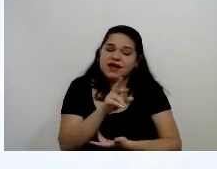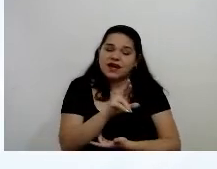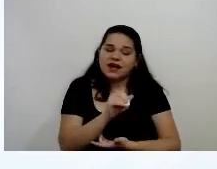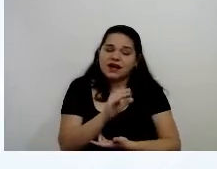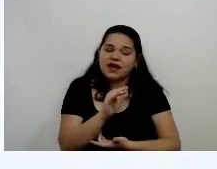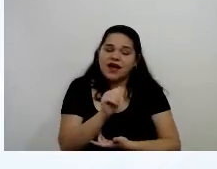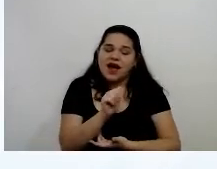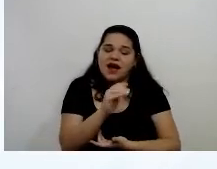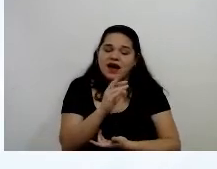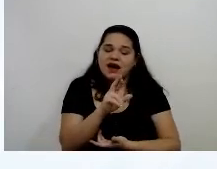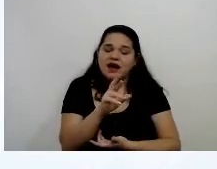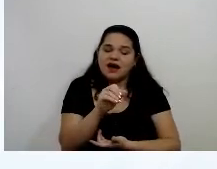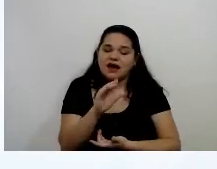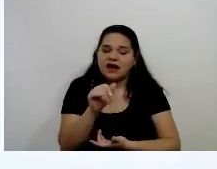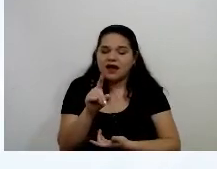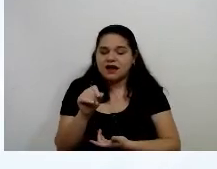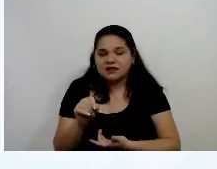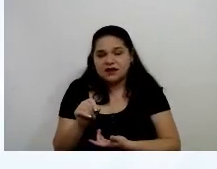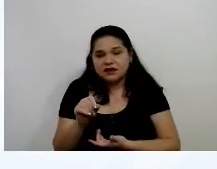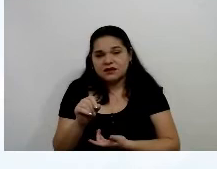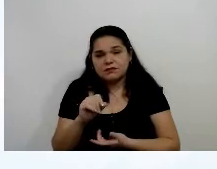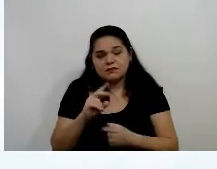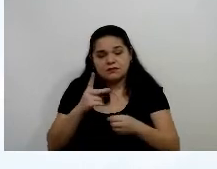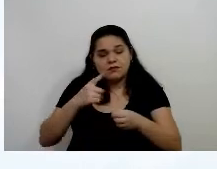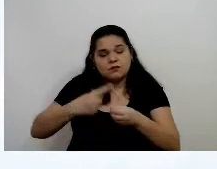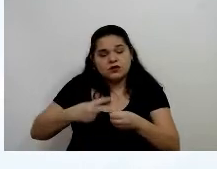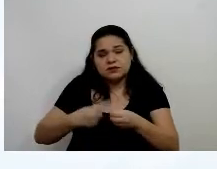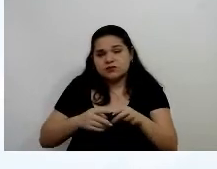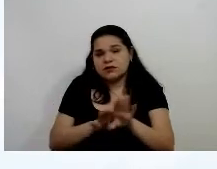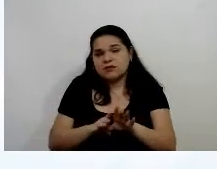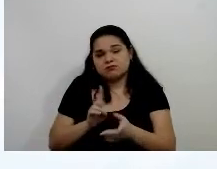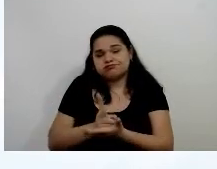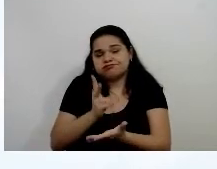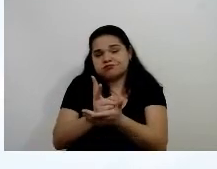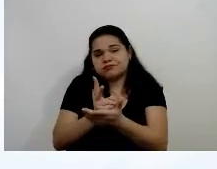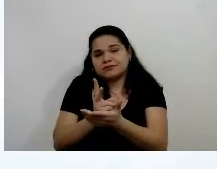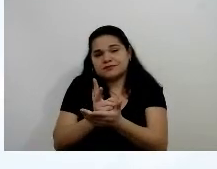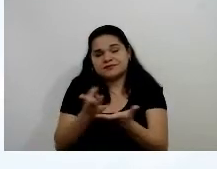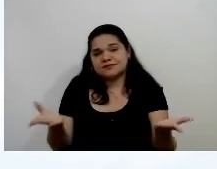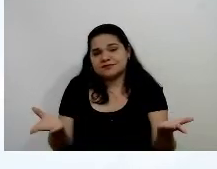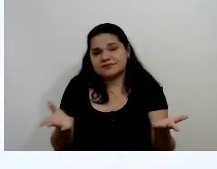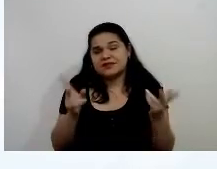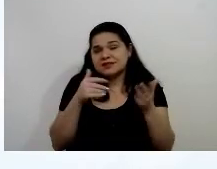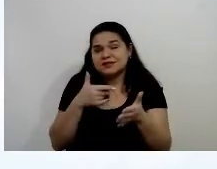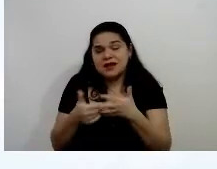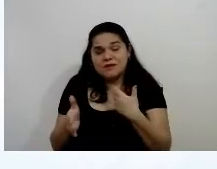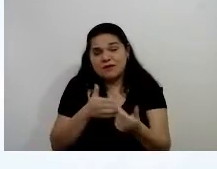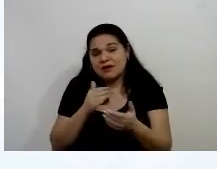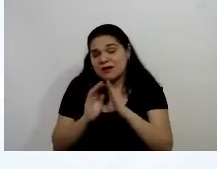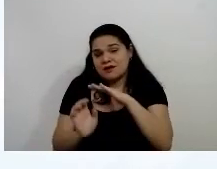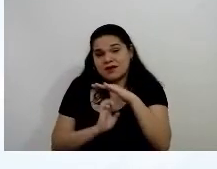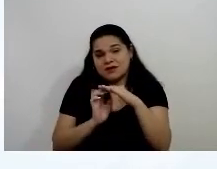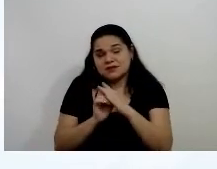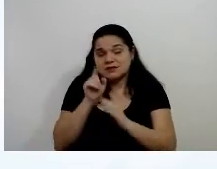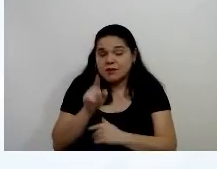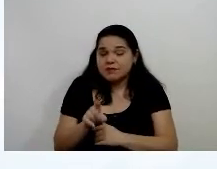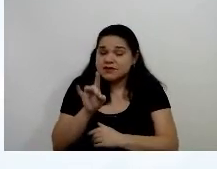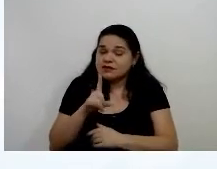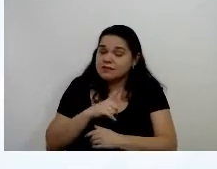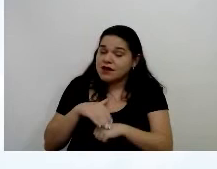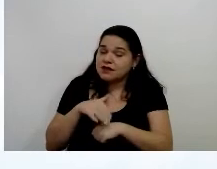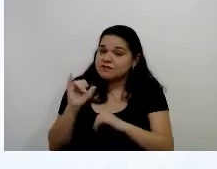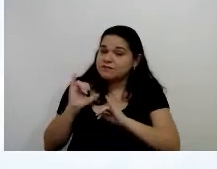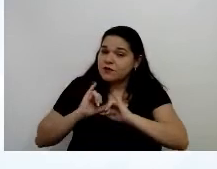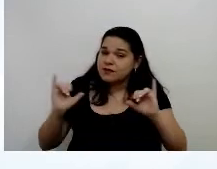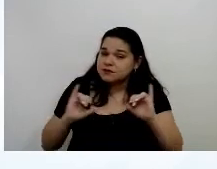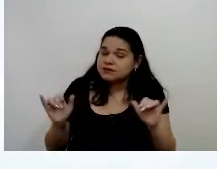gira. Isso em qualquer empresa. Então, a preocupação que nós temos com isso é que vocês tenham mais informação, que vocês conheçam a